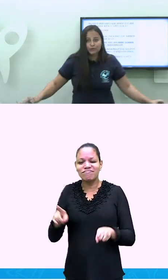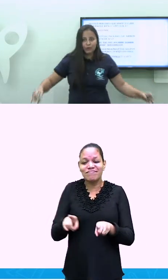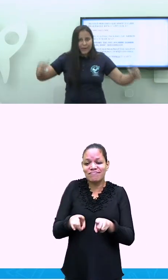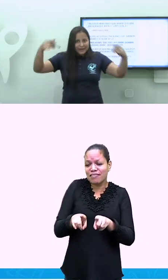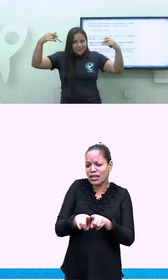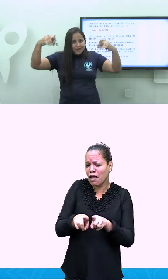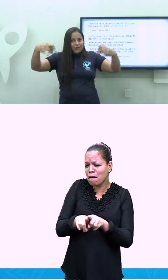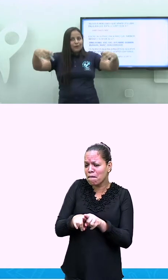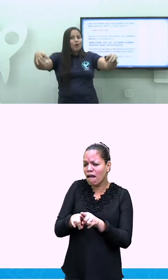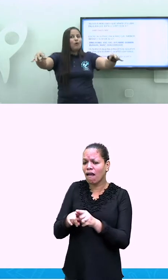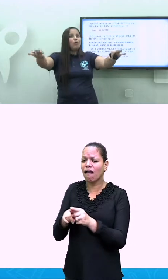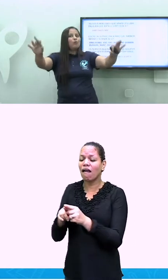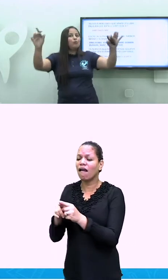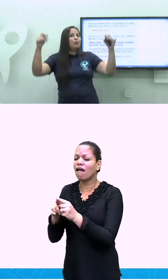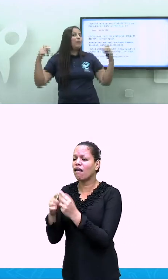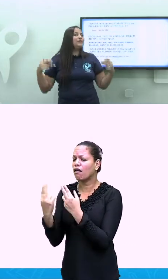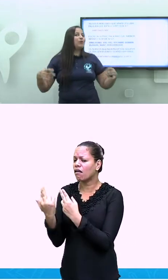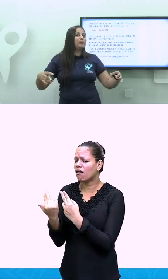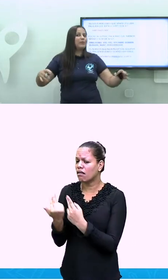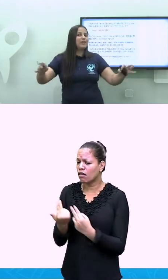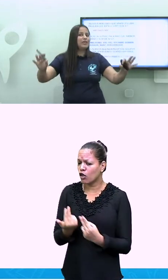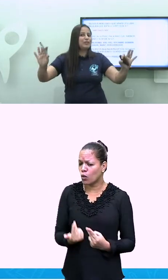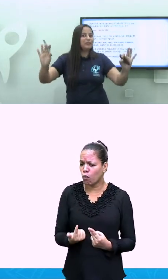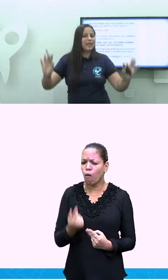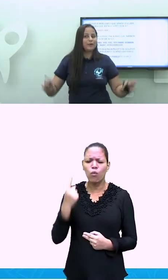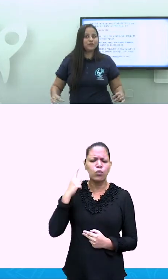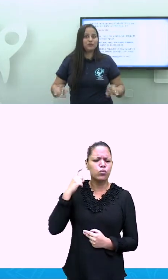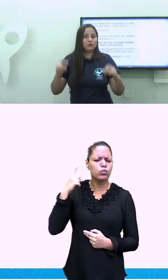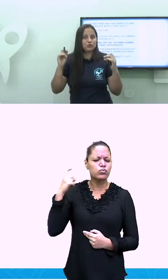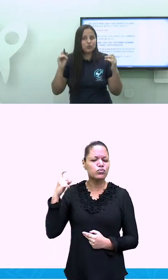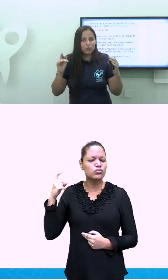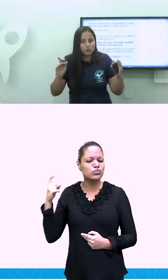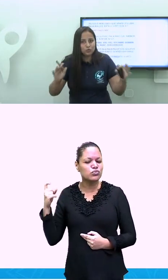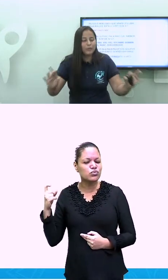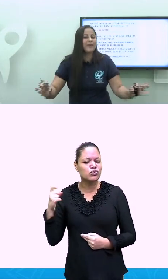Porém um som mais longo, um bu mais comprido, né? Como